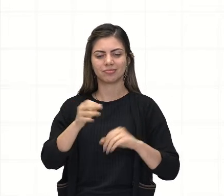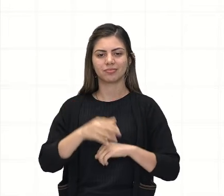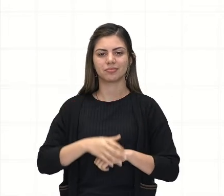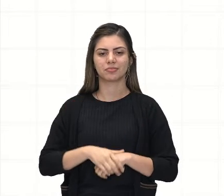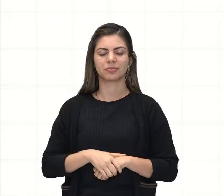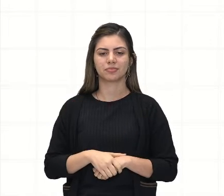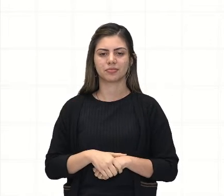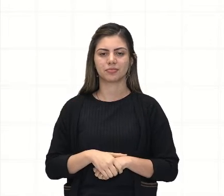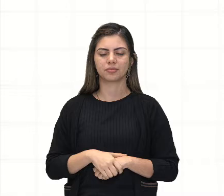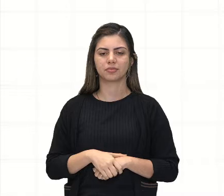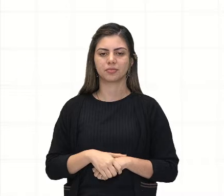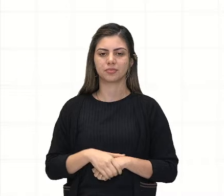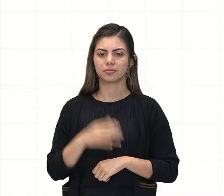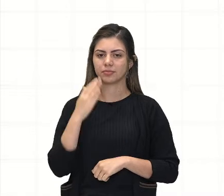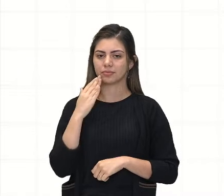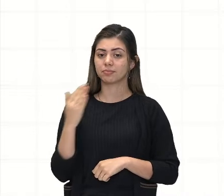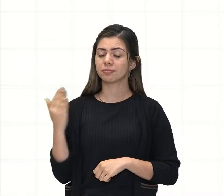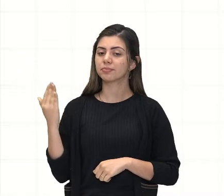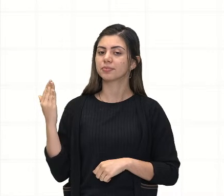Ó.